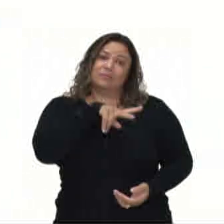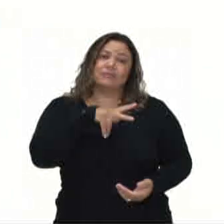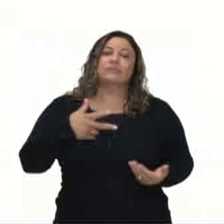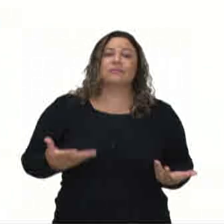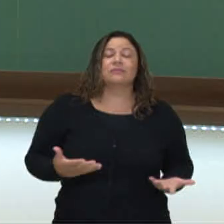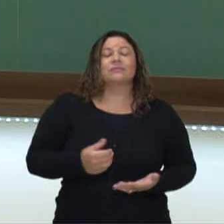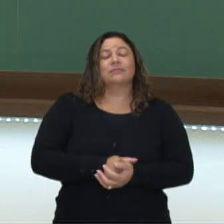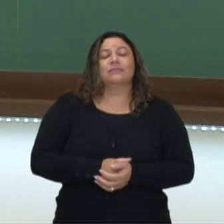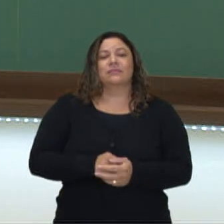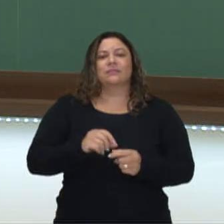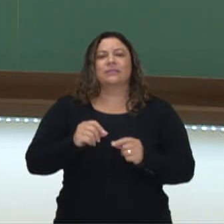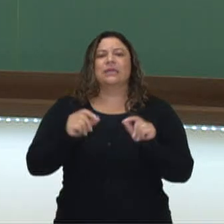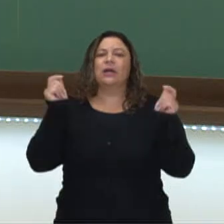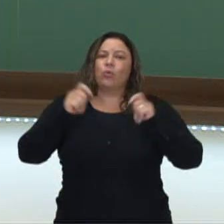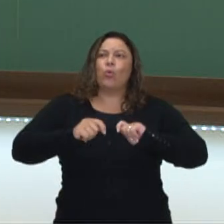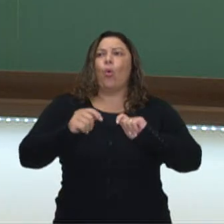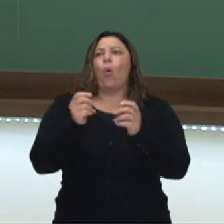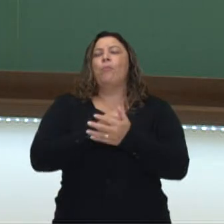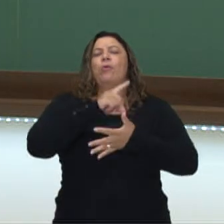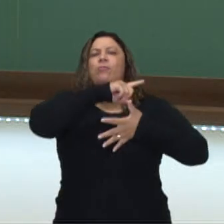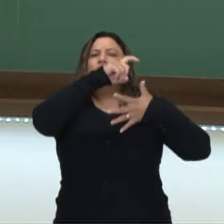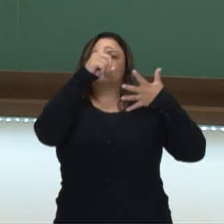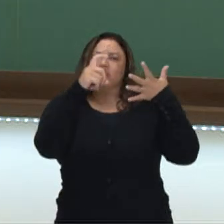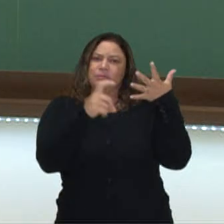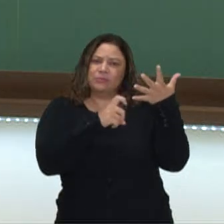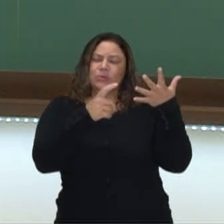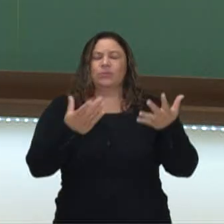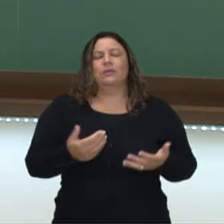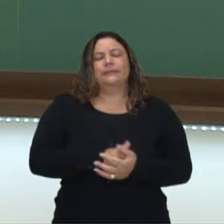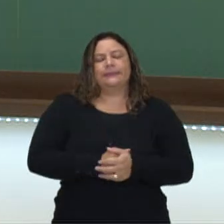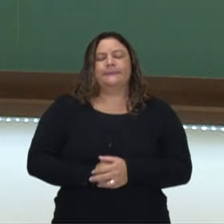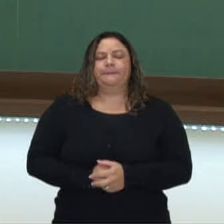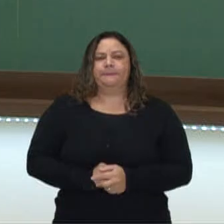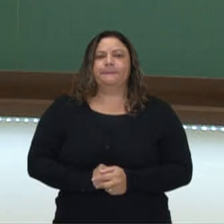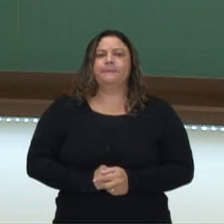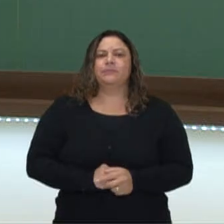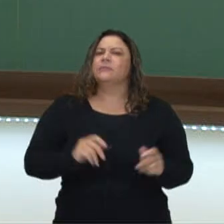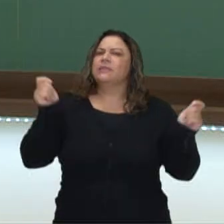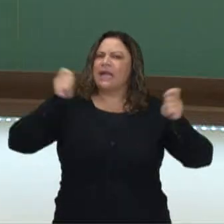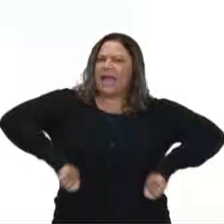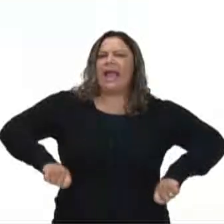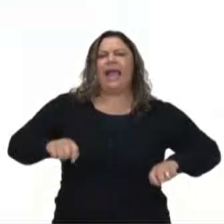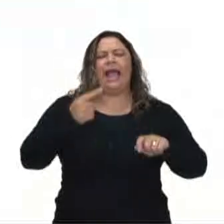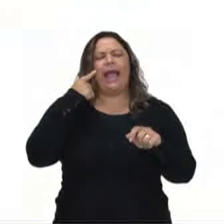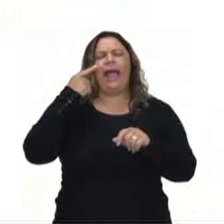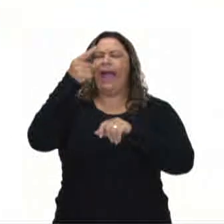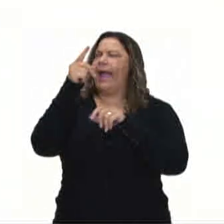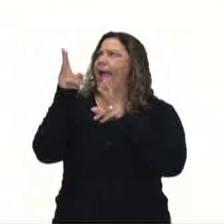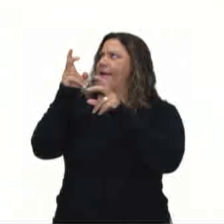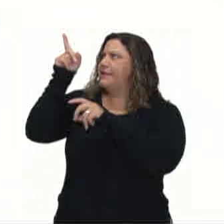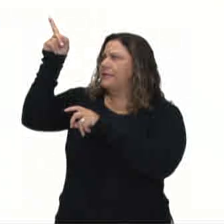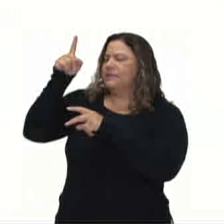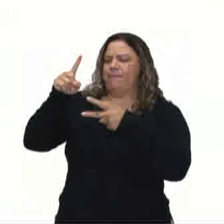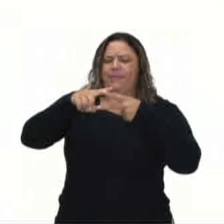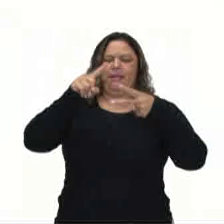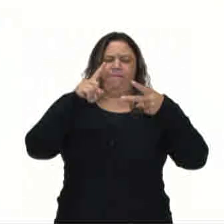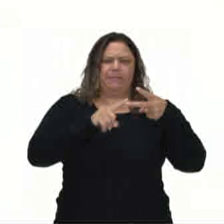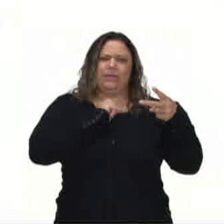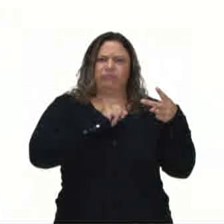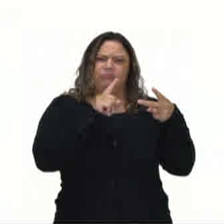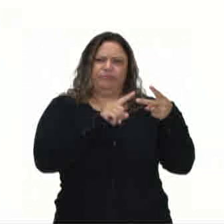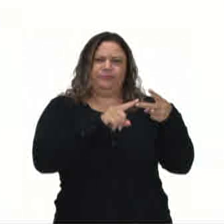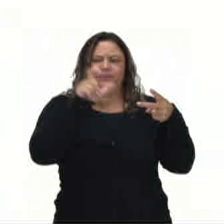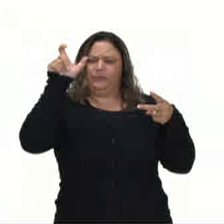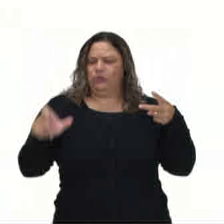aqui para vocês uma hipótese de resposta, né? Paralelepípedo é uma micose. Alpendre é um sujeito que está